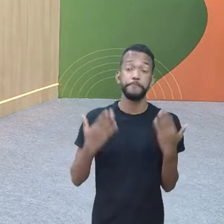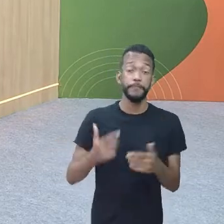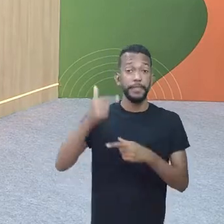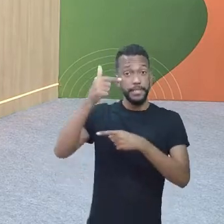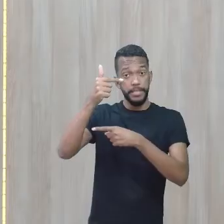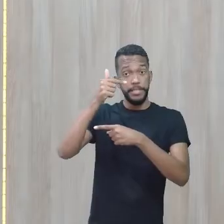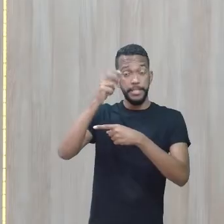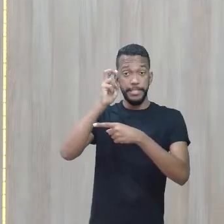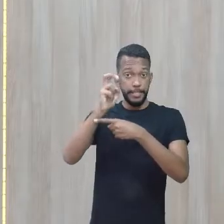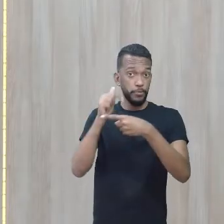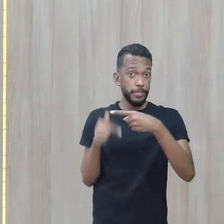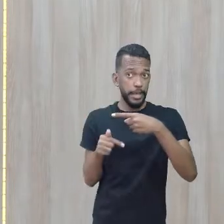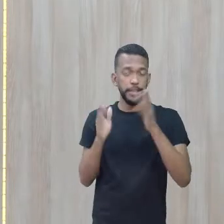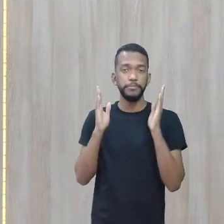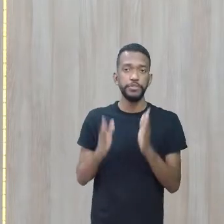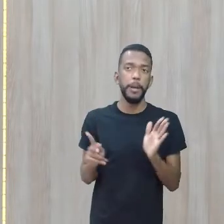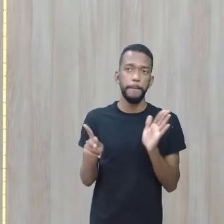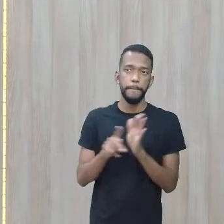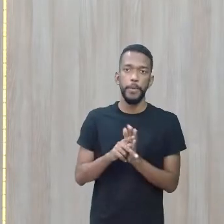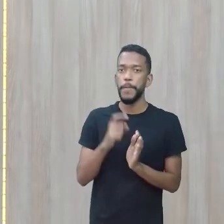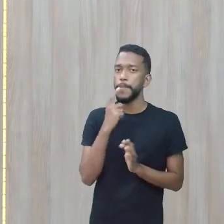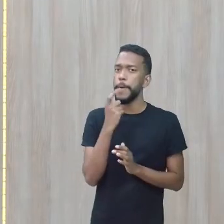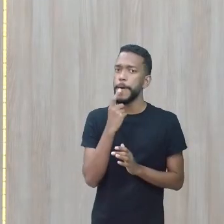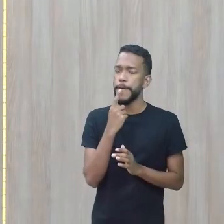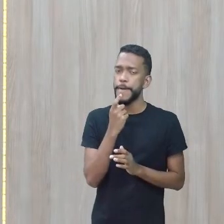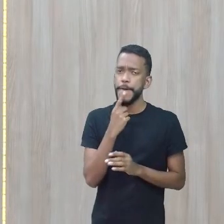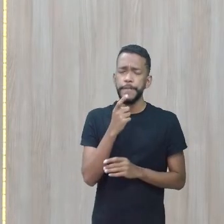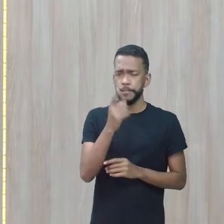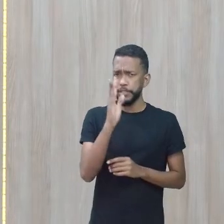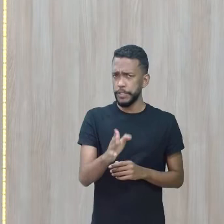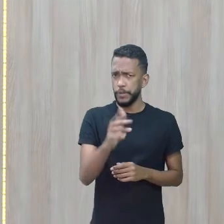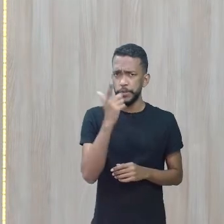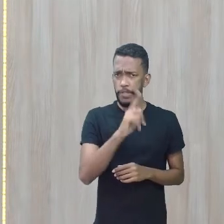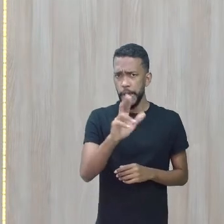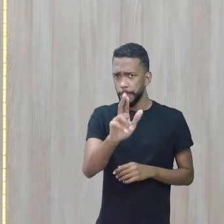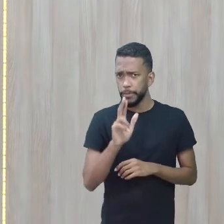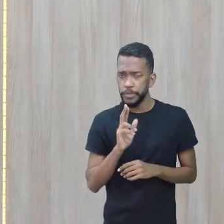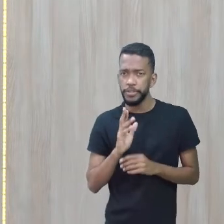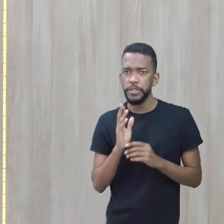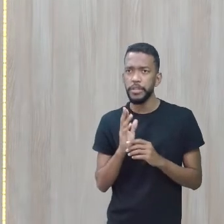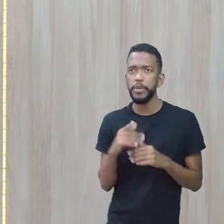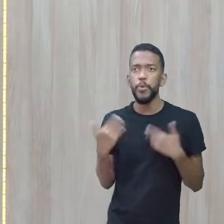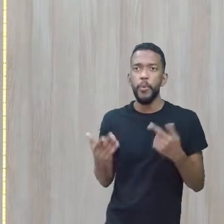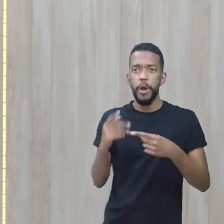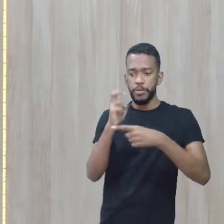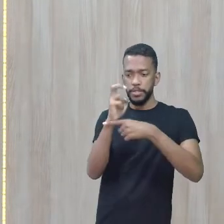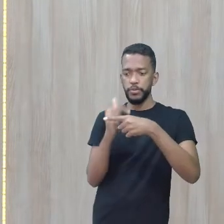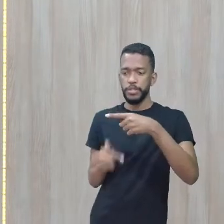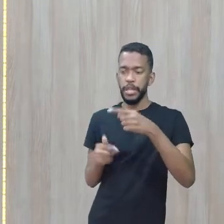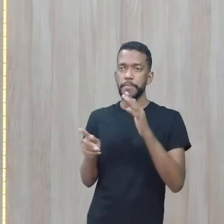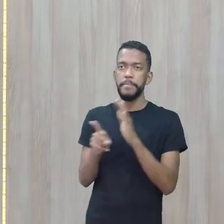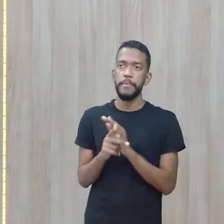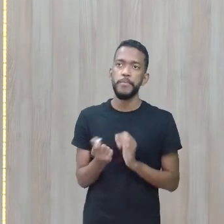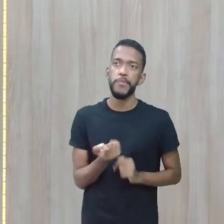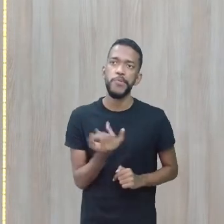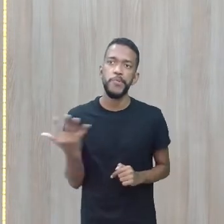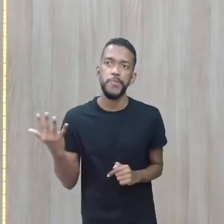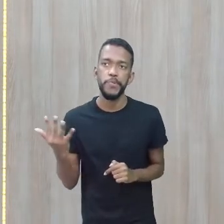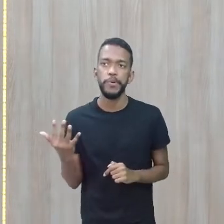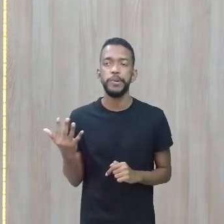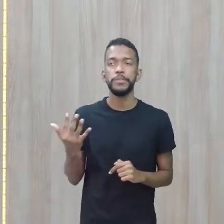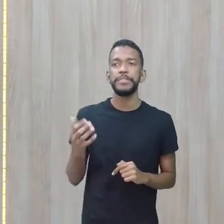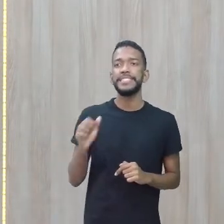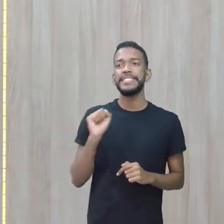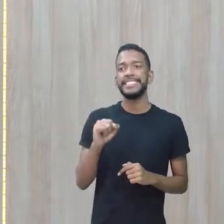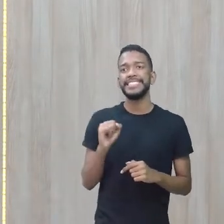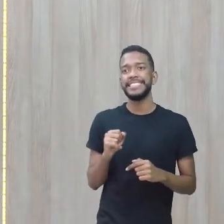5/7 de morango. Será que você consegue aí rapidinho dizer para mim qual é a fração que representa a quantidade de maçã verde? Se